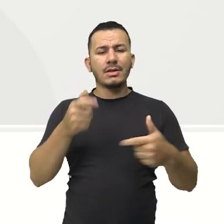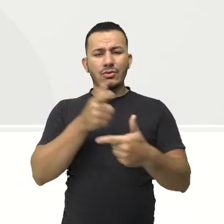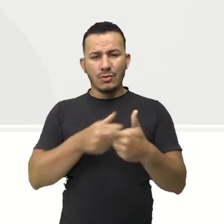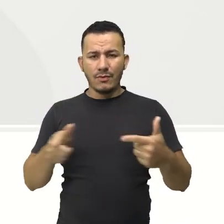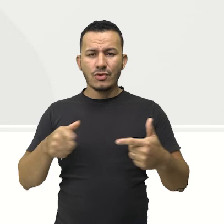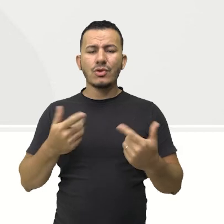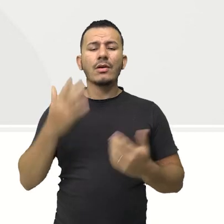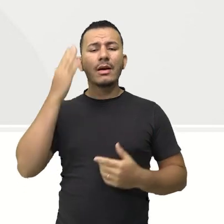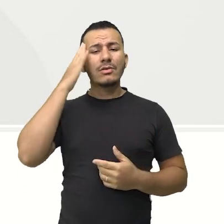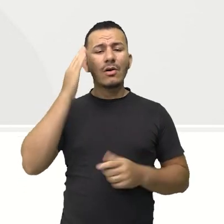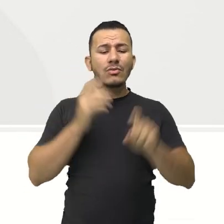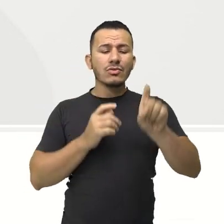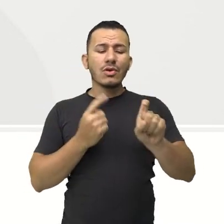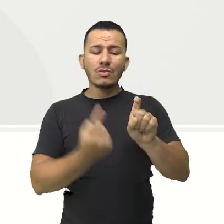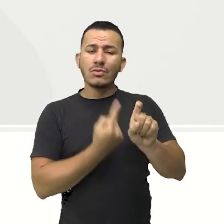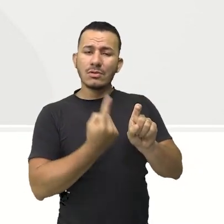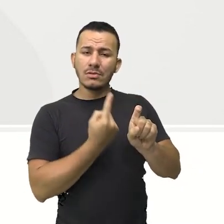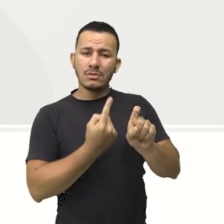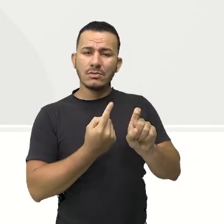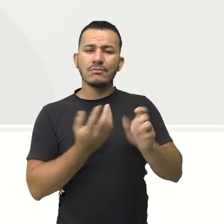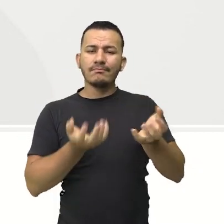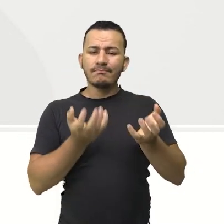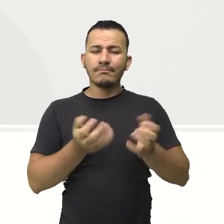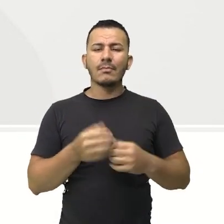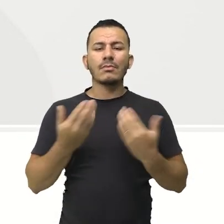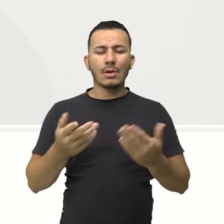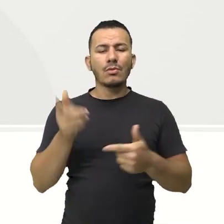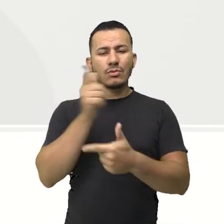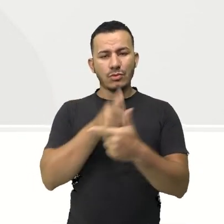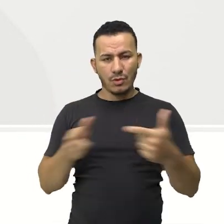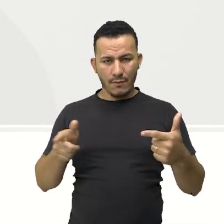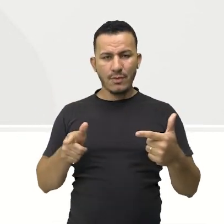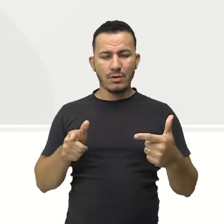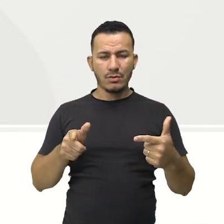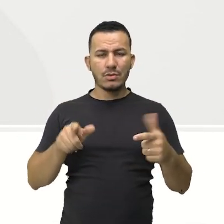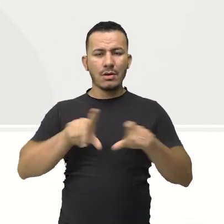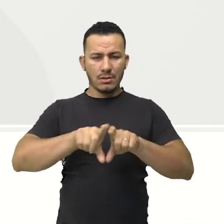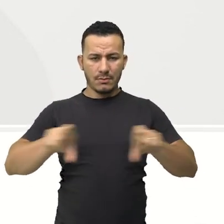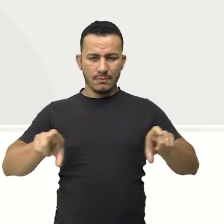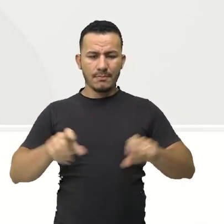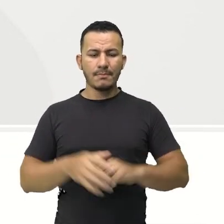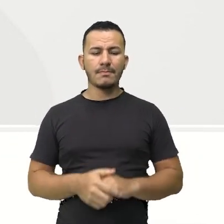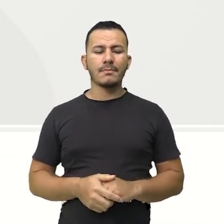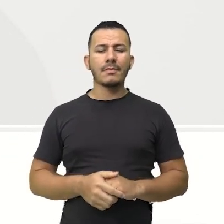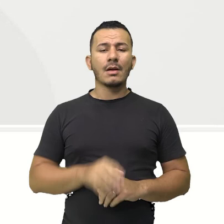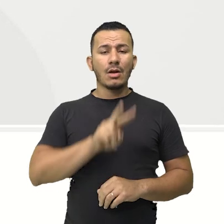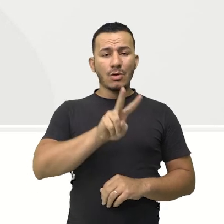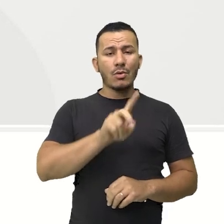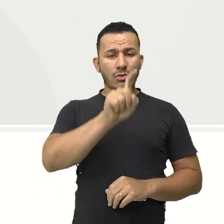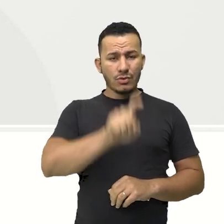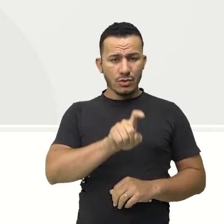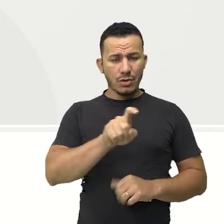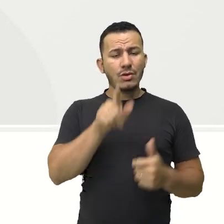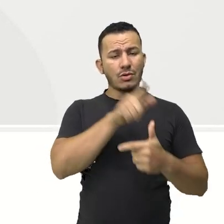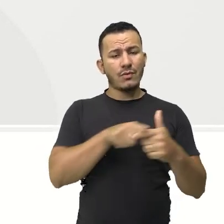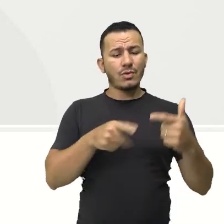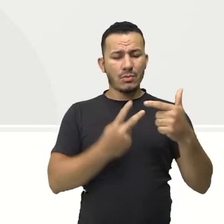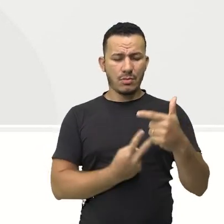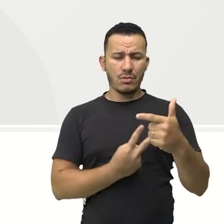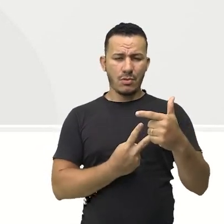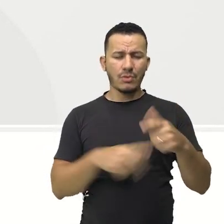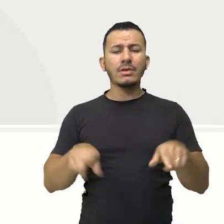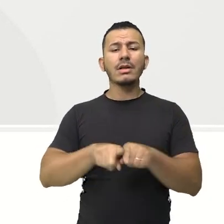fique apenas o x aqui no primeiro membro. Então vamos dividir aqui, ó, por 2. E também vamos ter